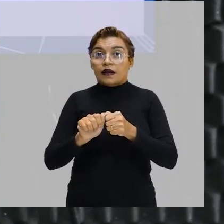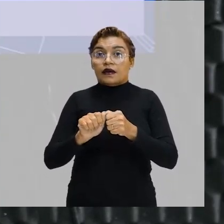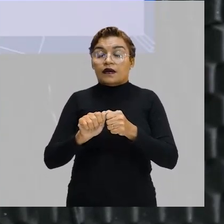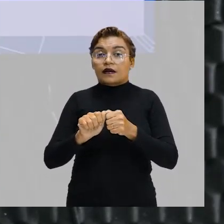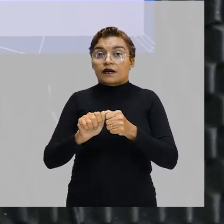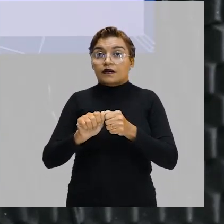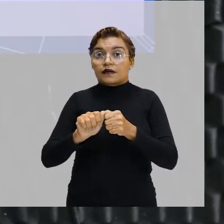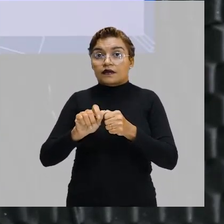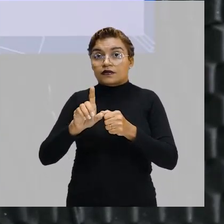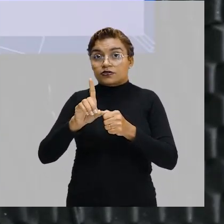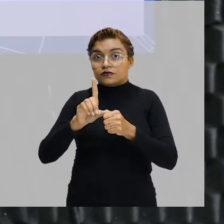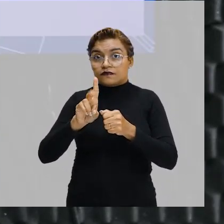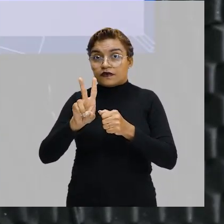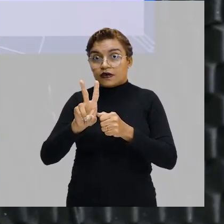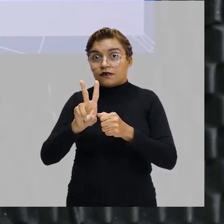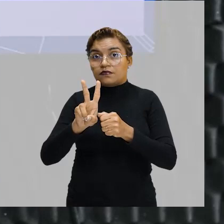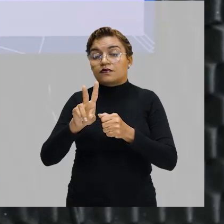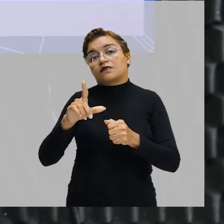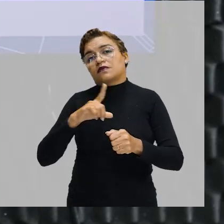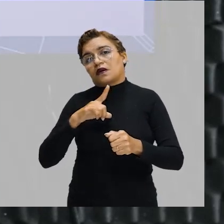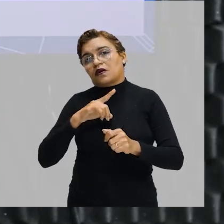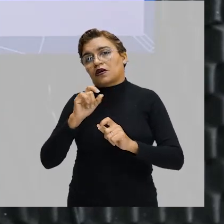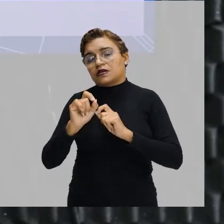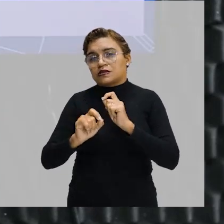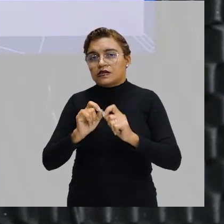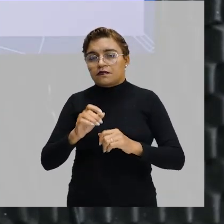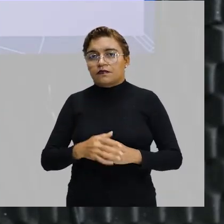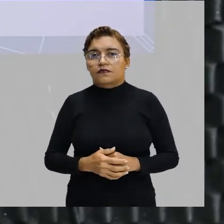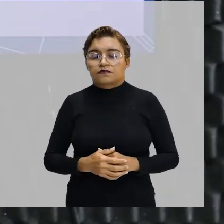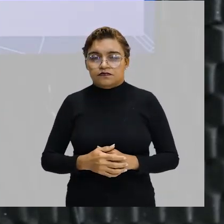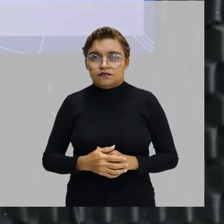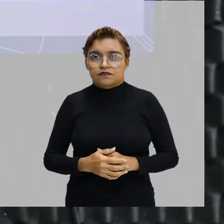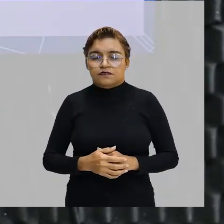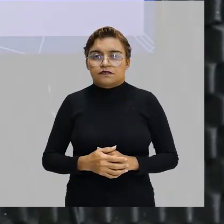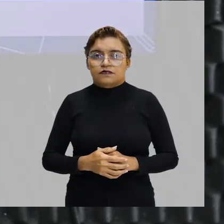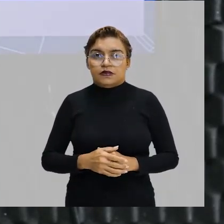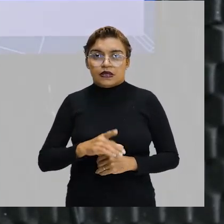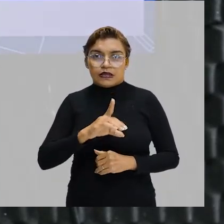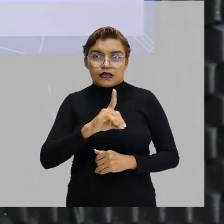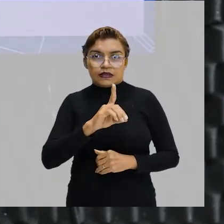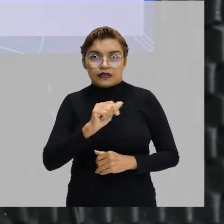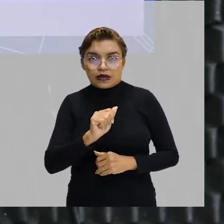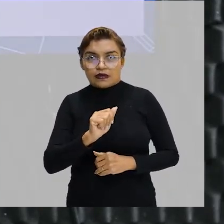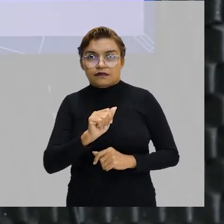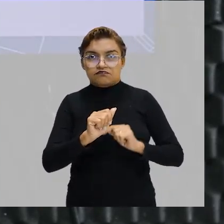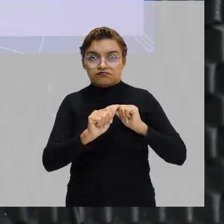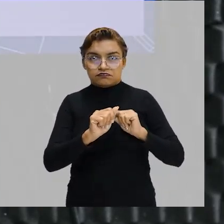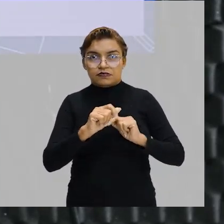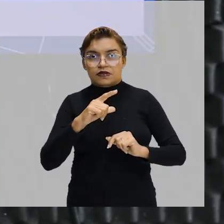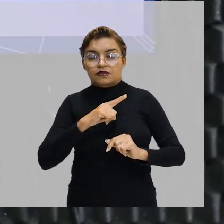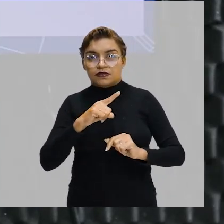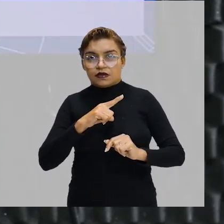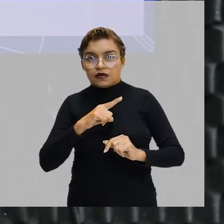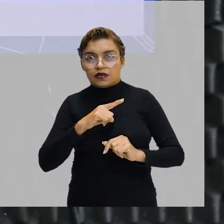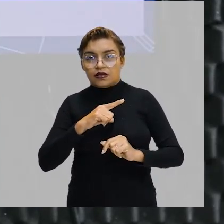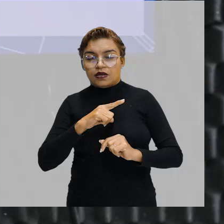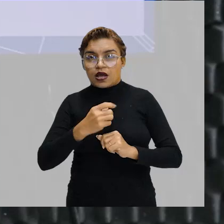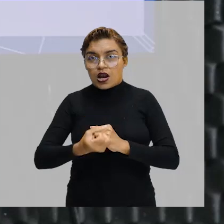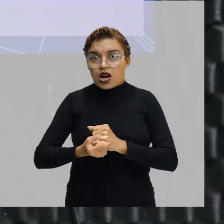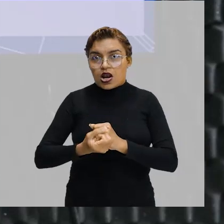de tempo, de modo, de lugar. Como eu falei há pouco, da minha vida. Aí eu tenho uma locução